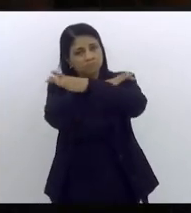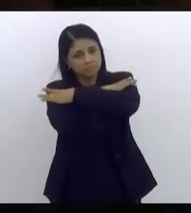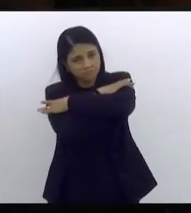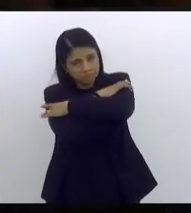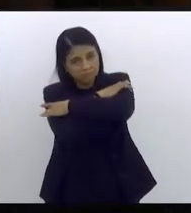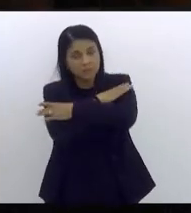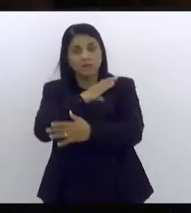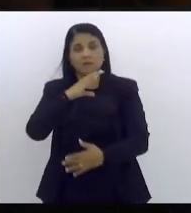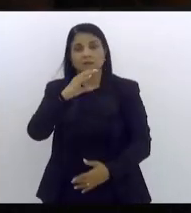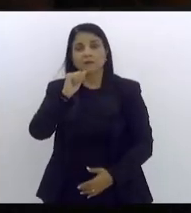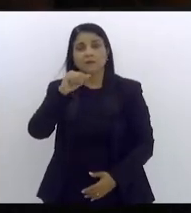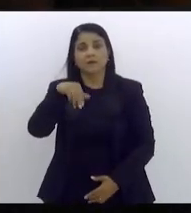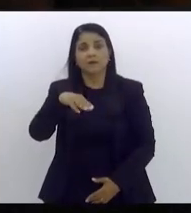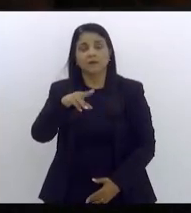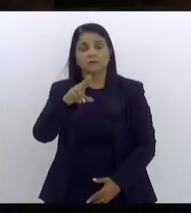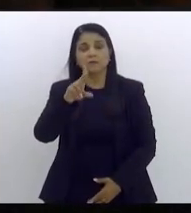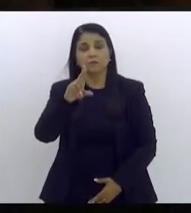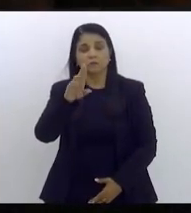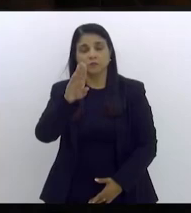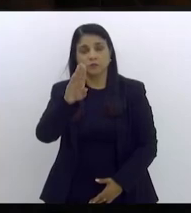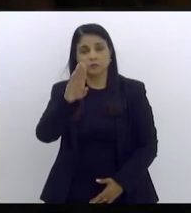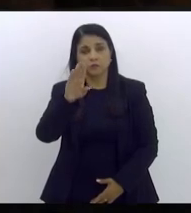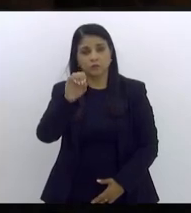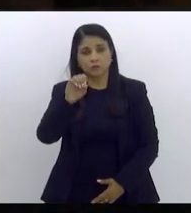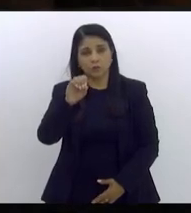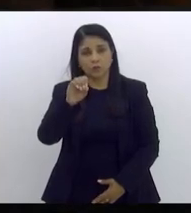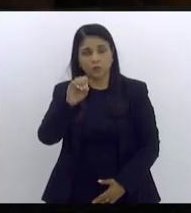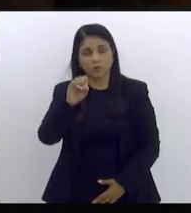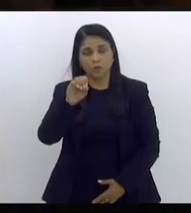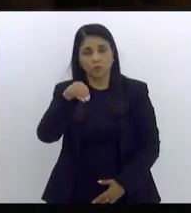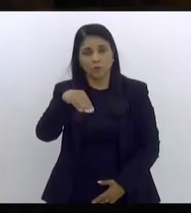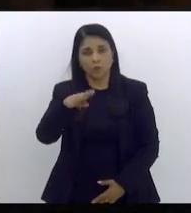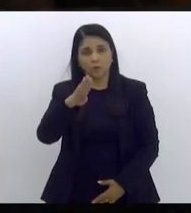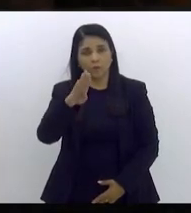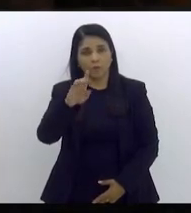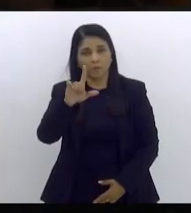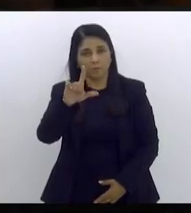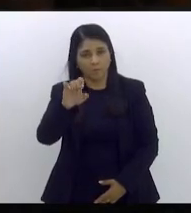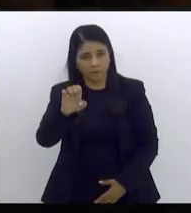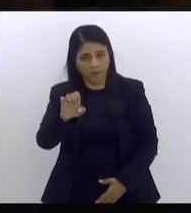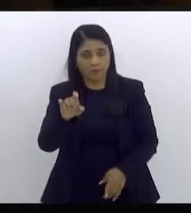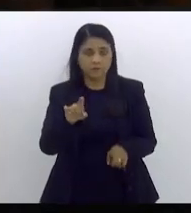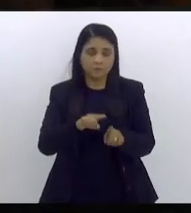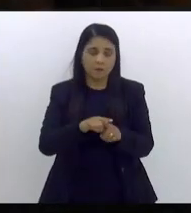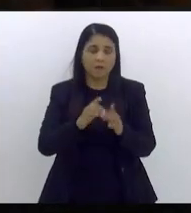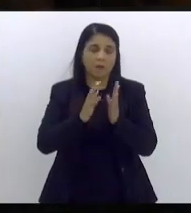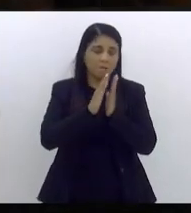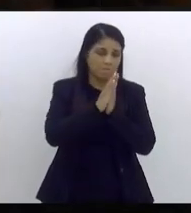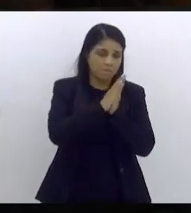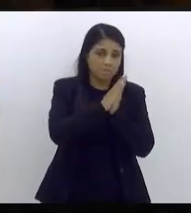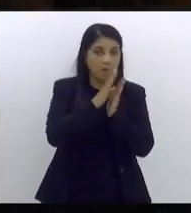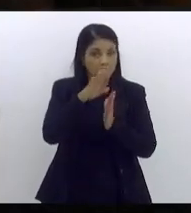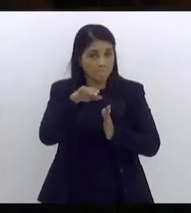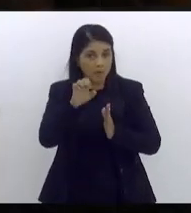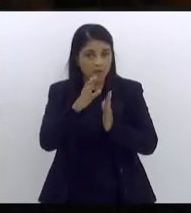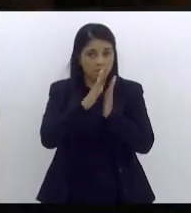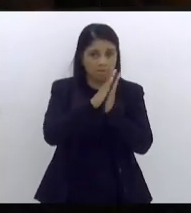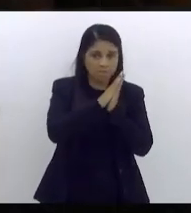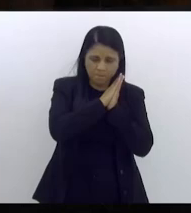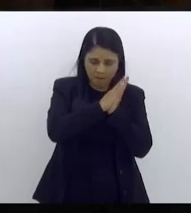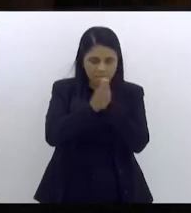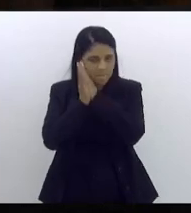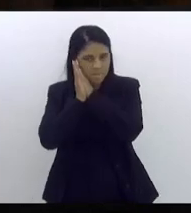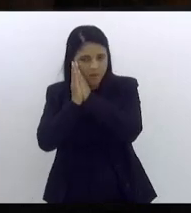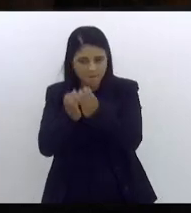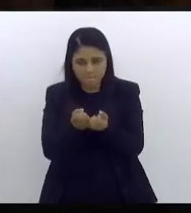A mãe de santo ou o pai de santo também vai lá assistir aquele doente